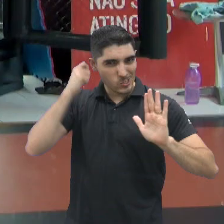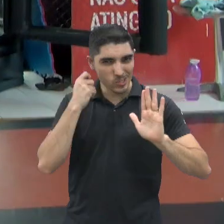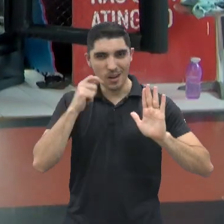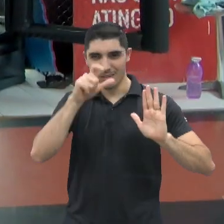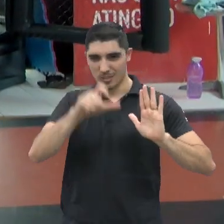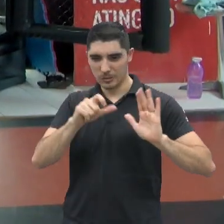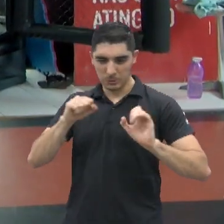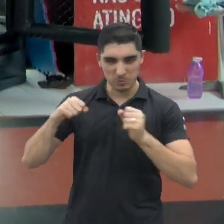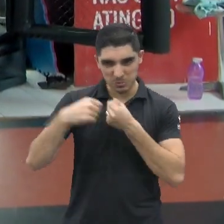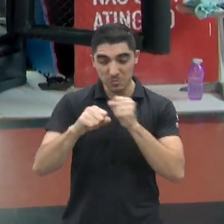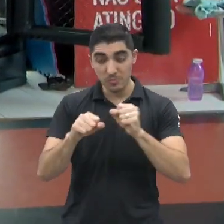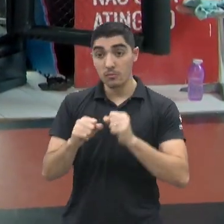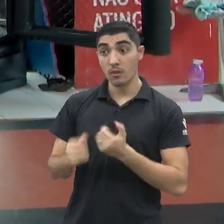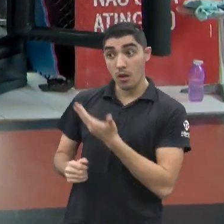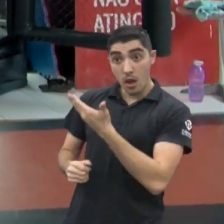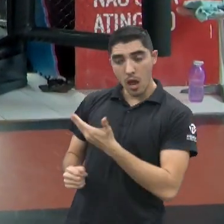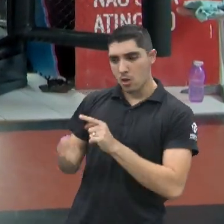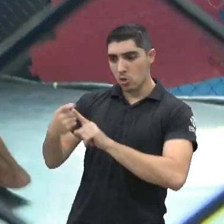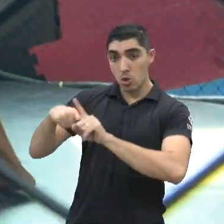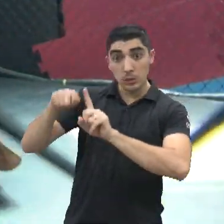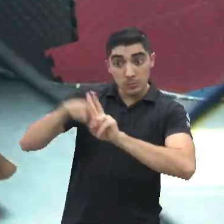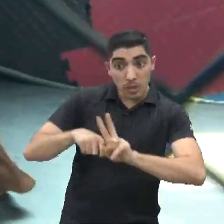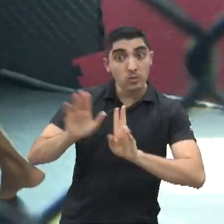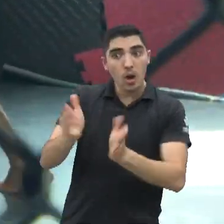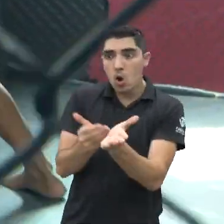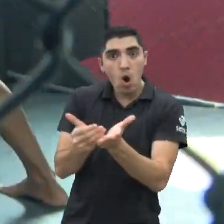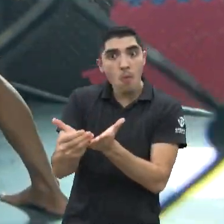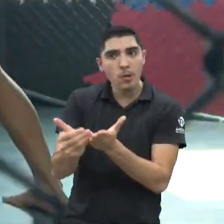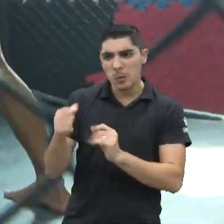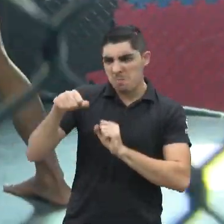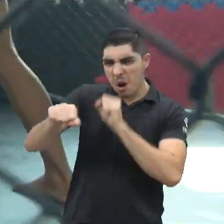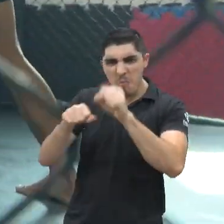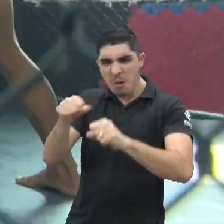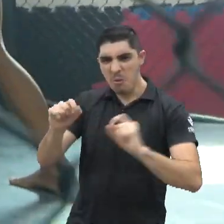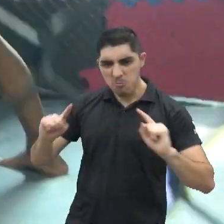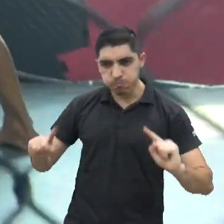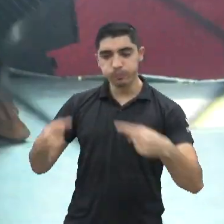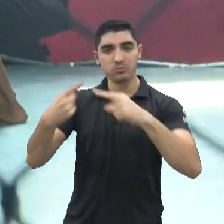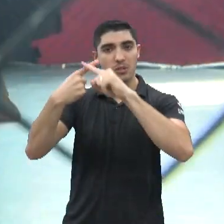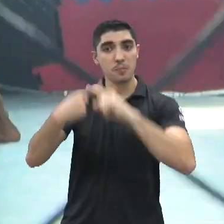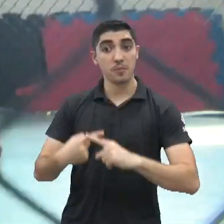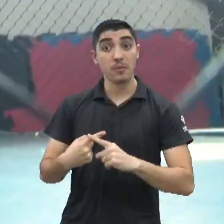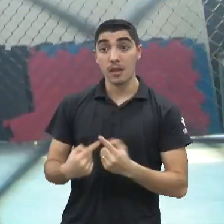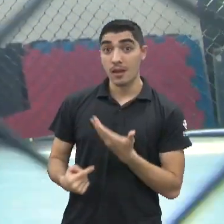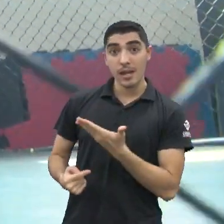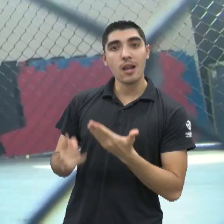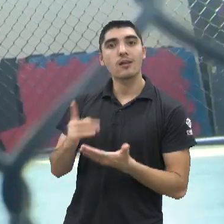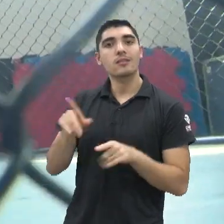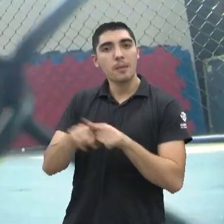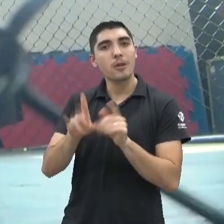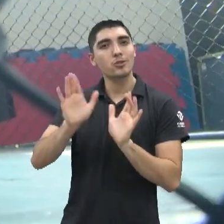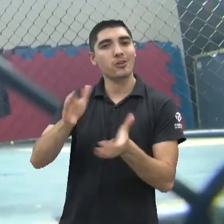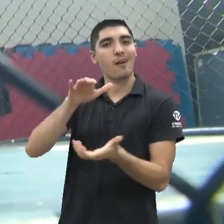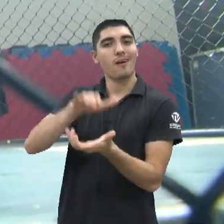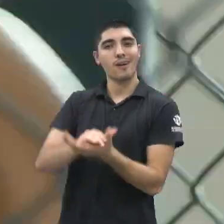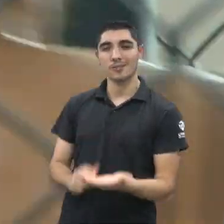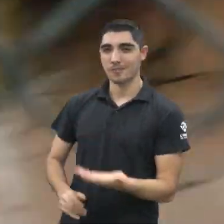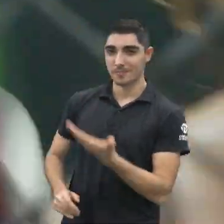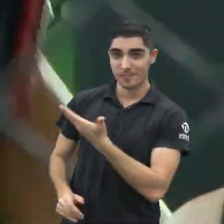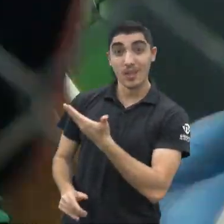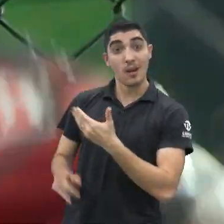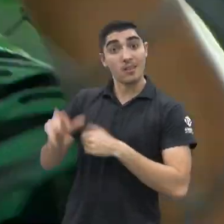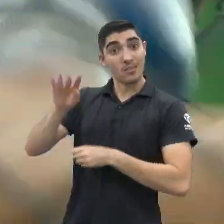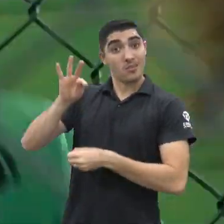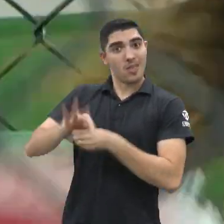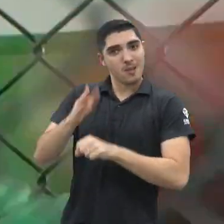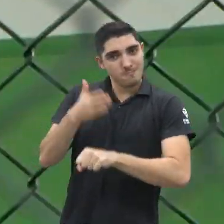treinamentos, ela já estreava nos ringues. E foi na academia que ela conheceu o marido, que hoje é o seu treinador